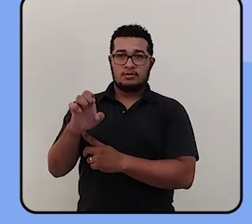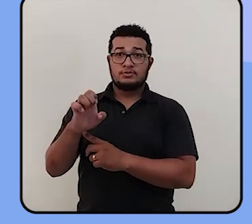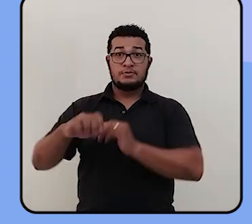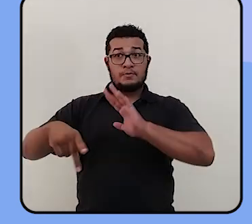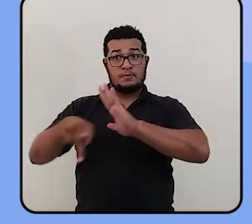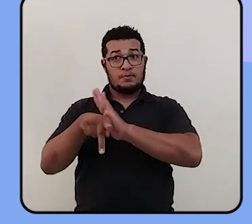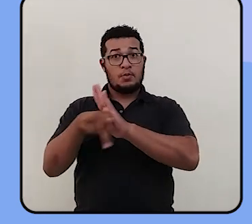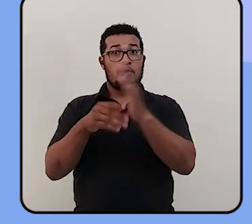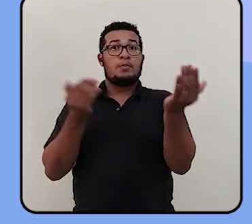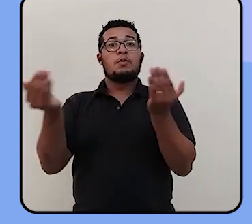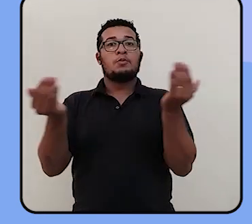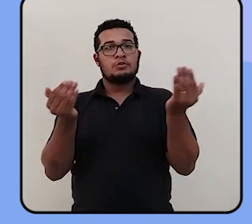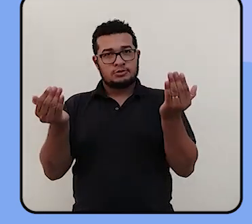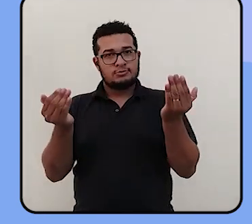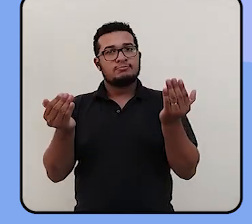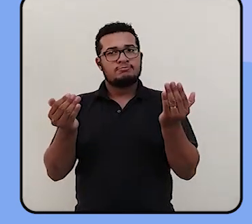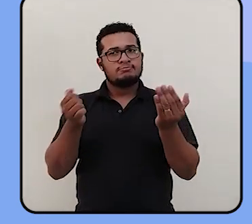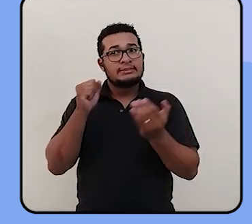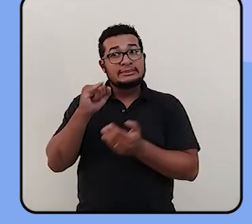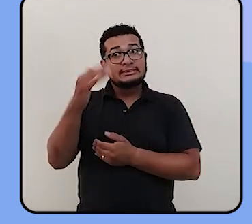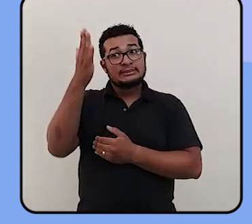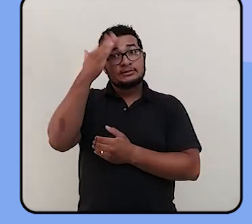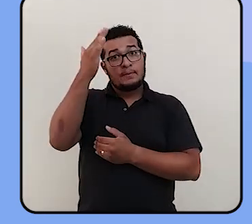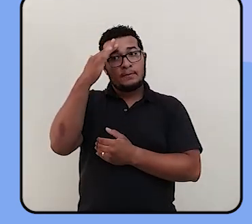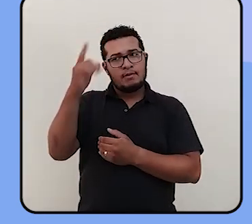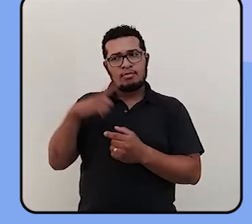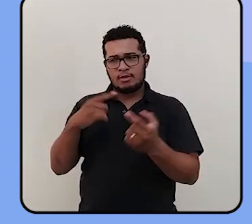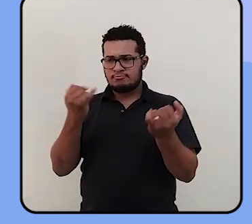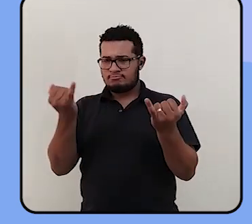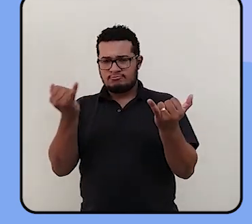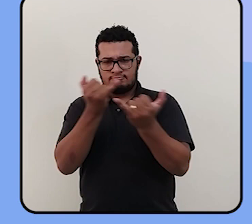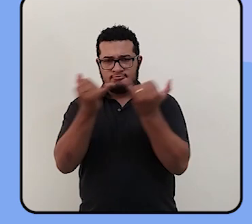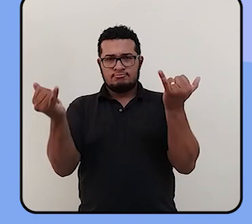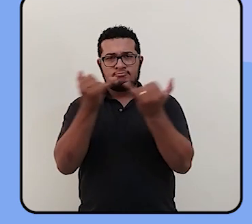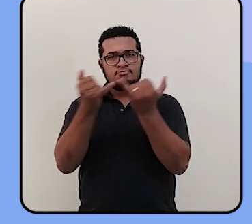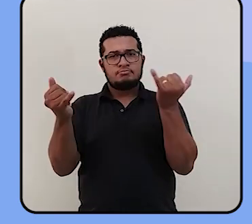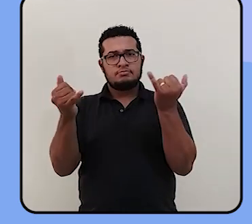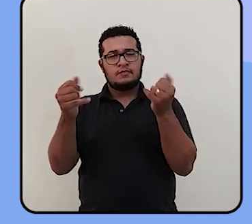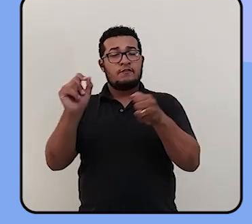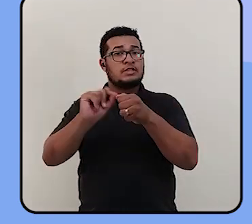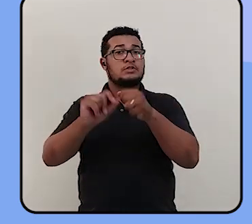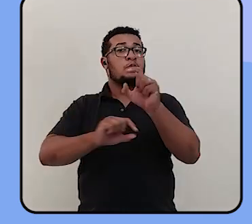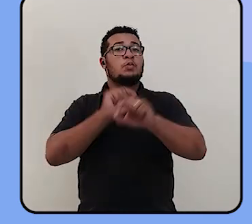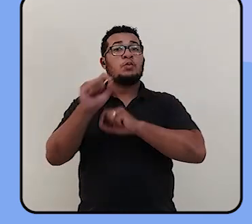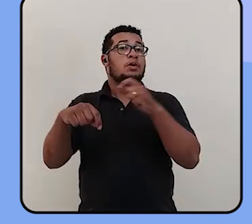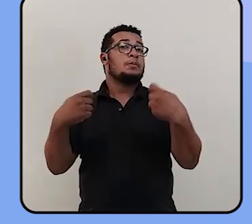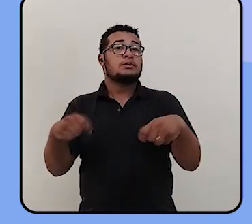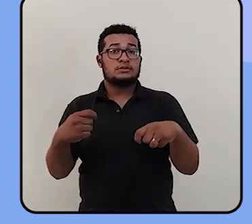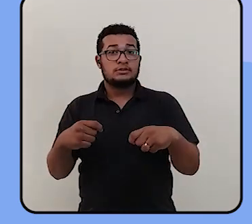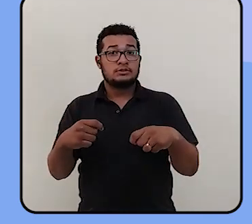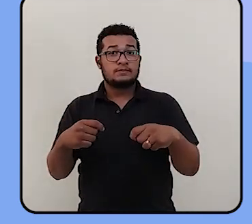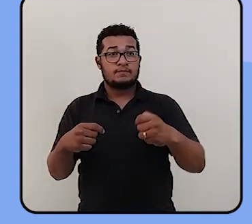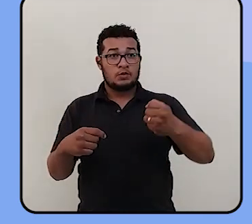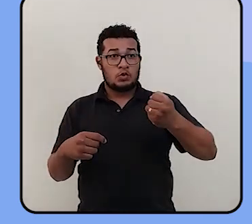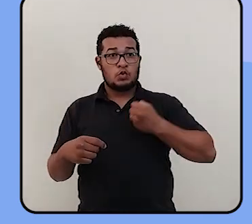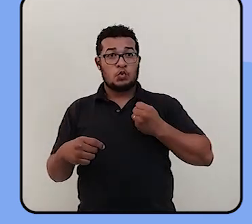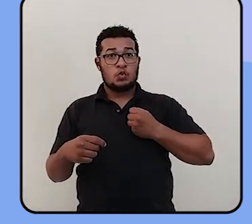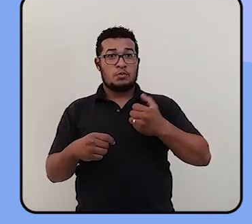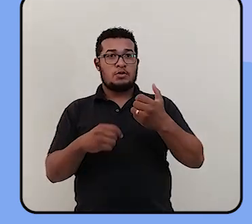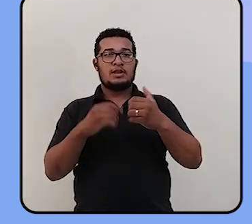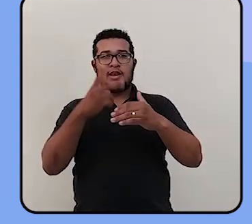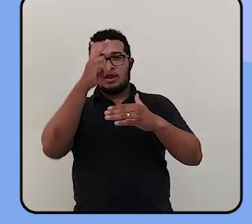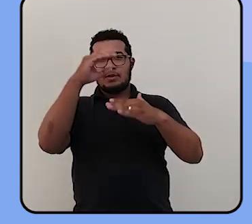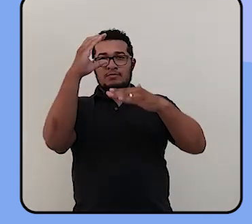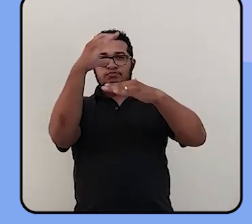Olha só, para você saber se tem uma proporção, o que você precisa fazer? Pegar o número de